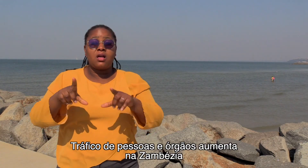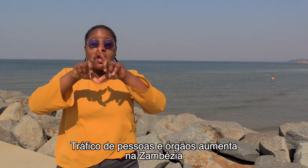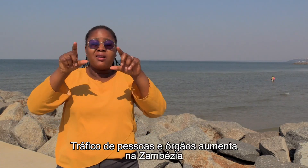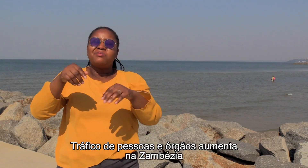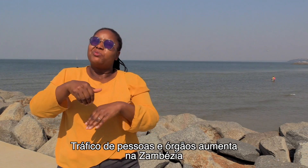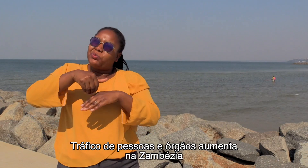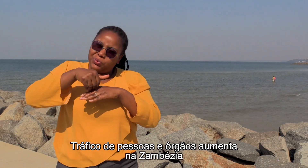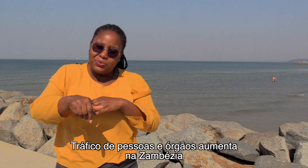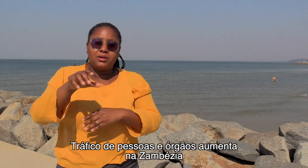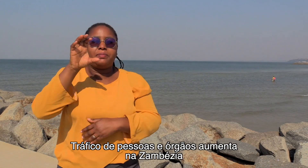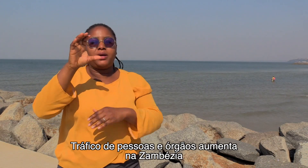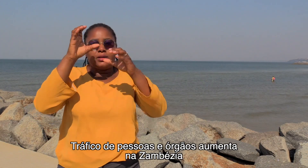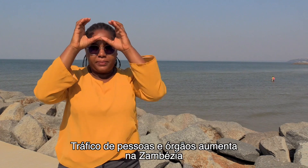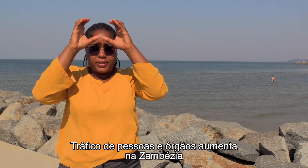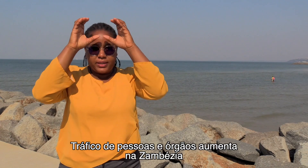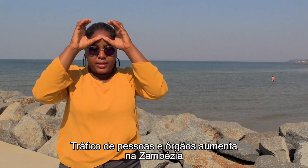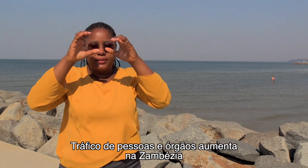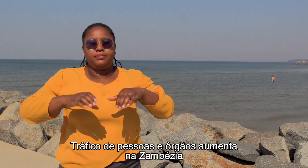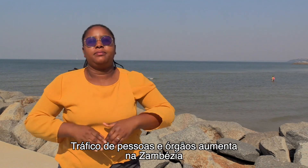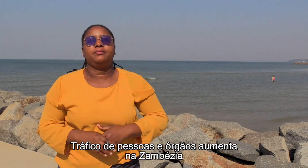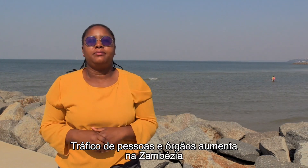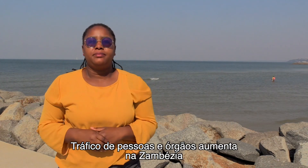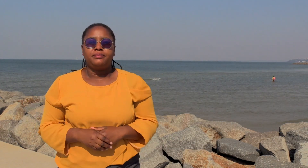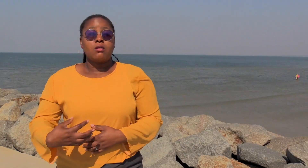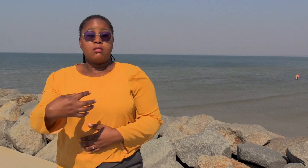Tráfico de pessoas e órgãos aumenta na Zambésia.